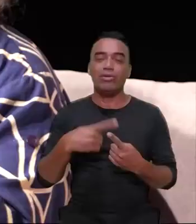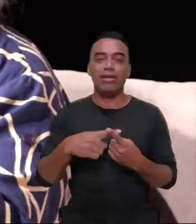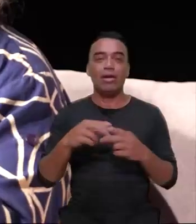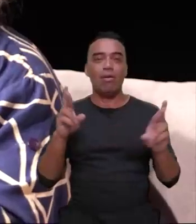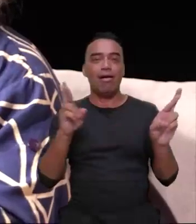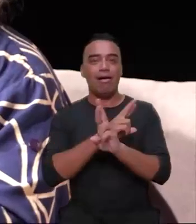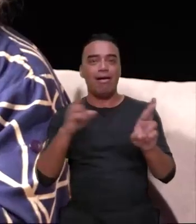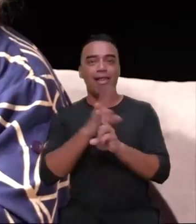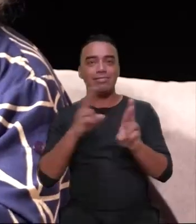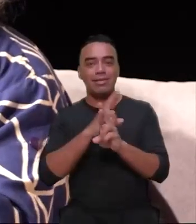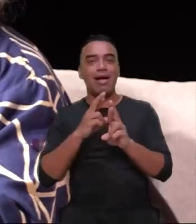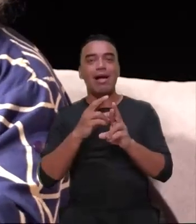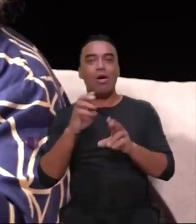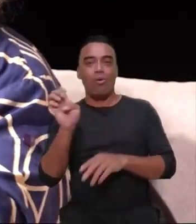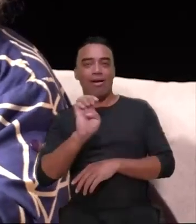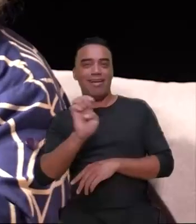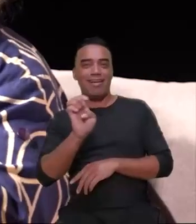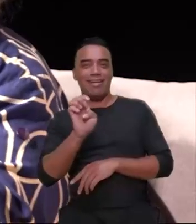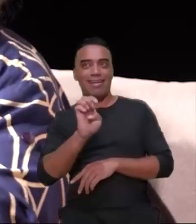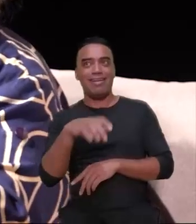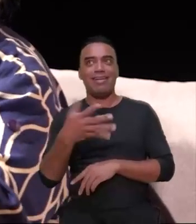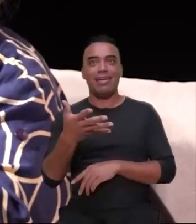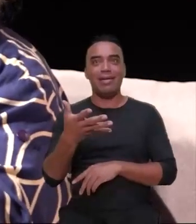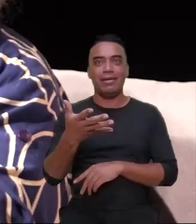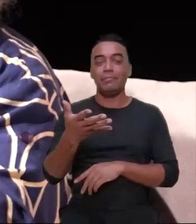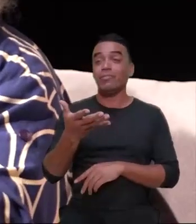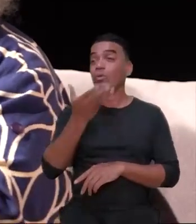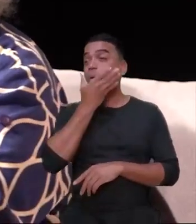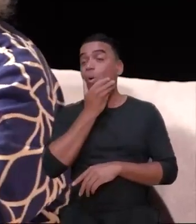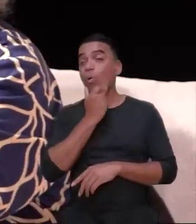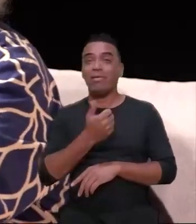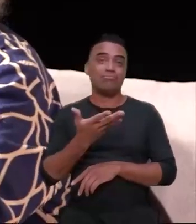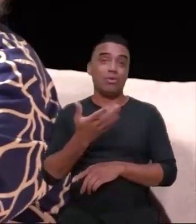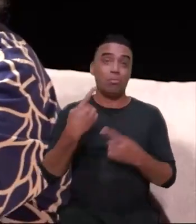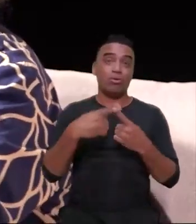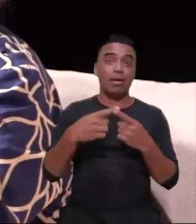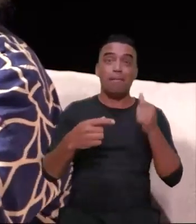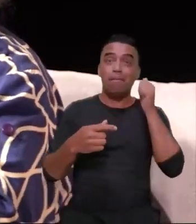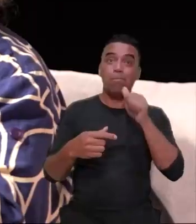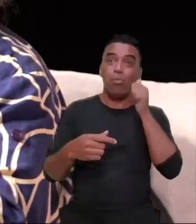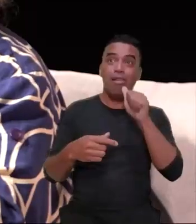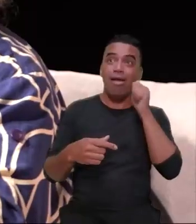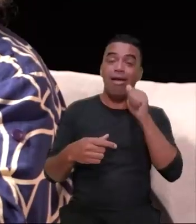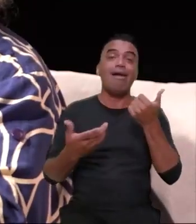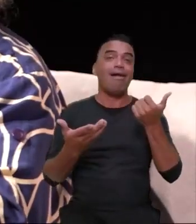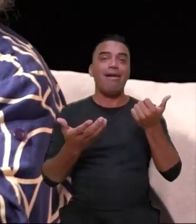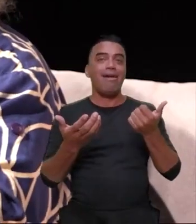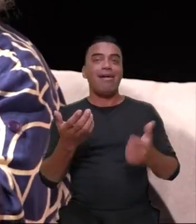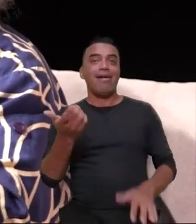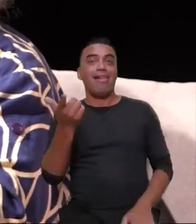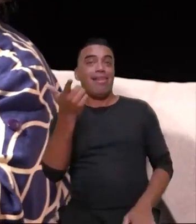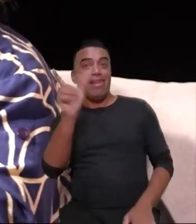uma relação homoafetiva, aí, no caso dos homens, ou porque uma mulher tem uma relação